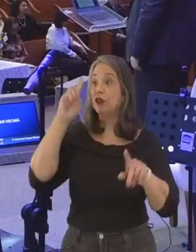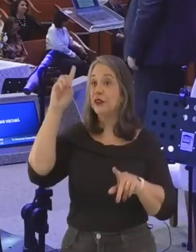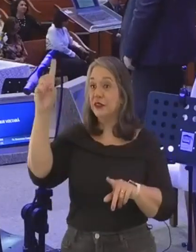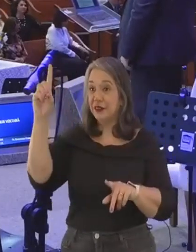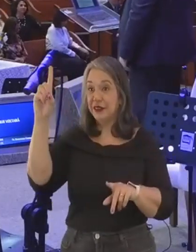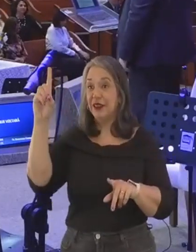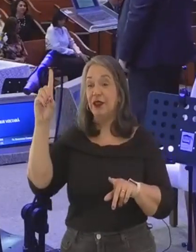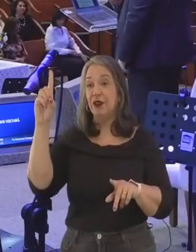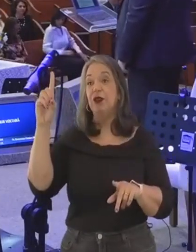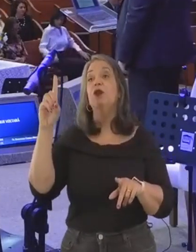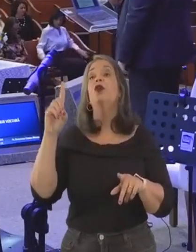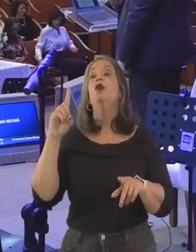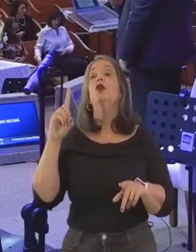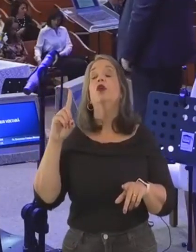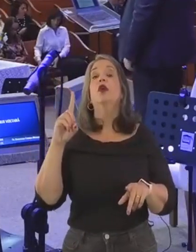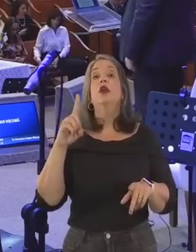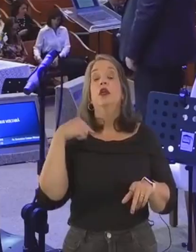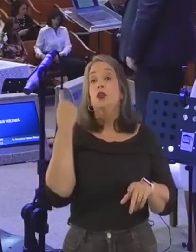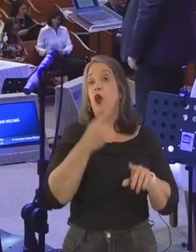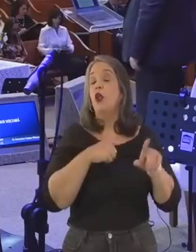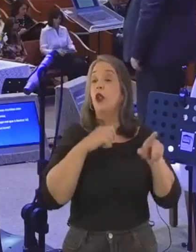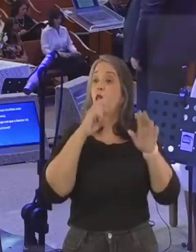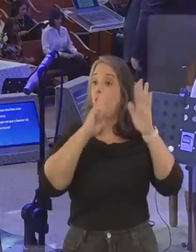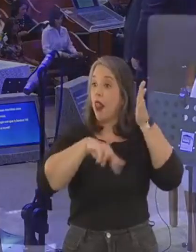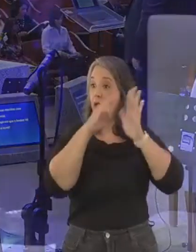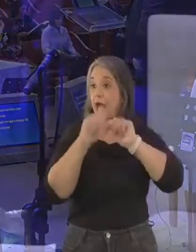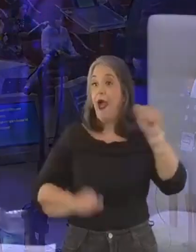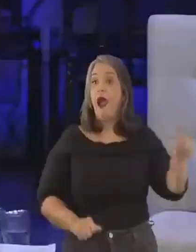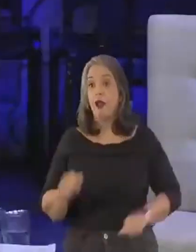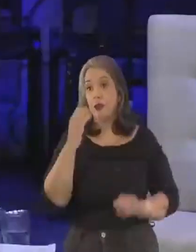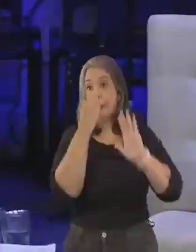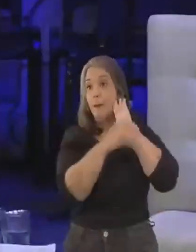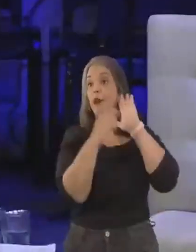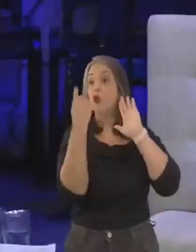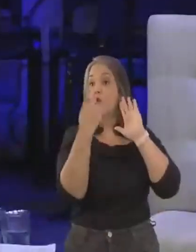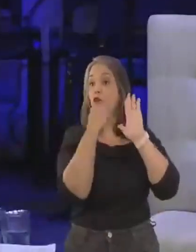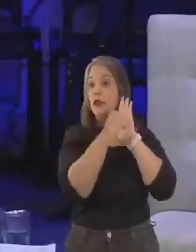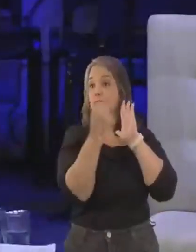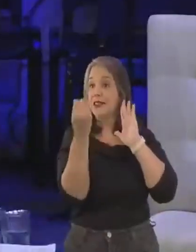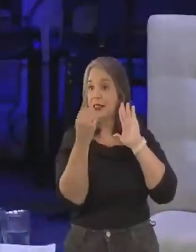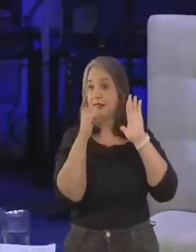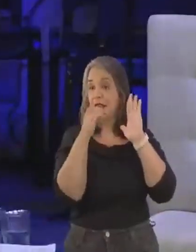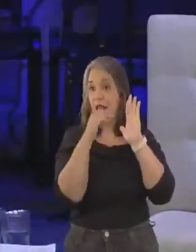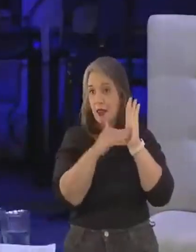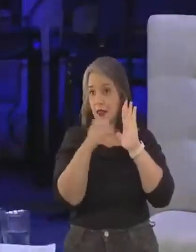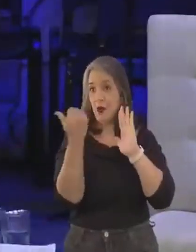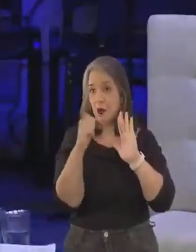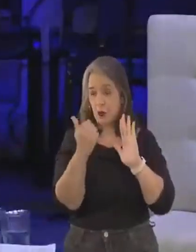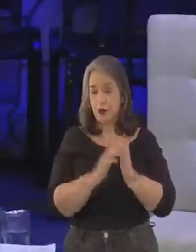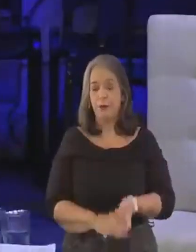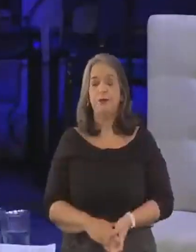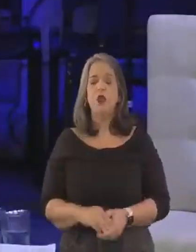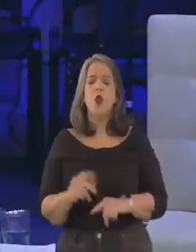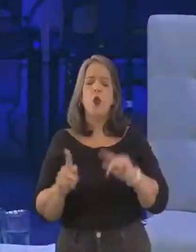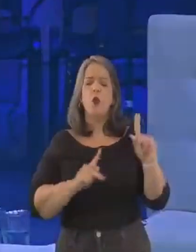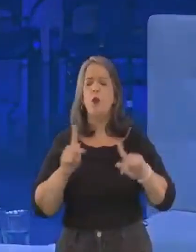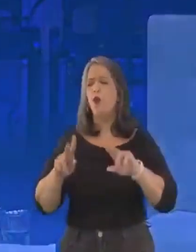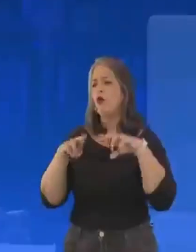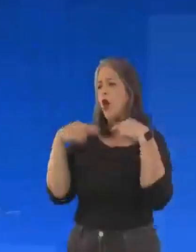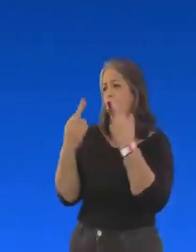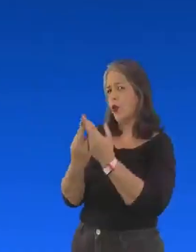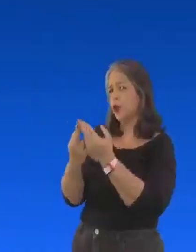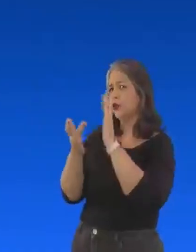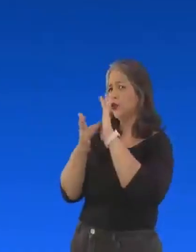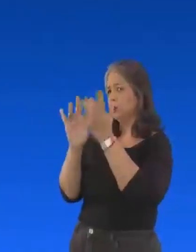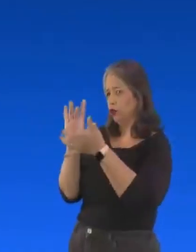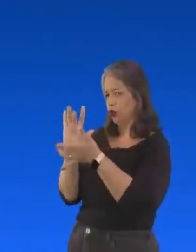1, de 6 a 11, nos diz o seguinte: Então os que estavam reunidos com Jesus lhe